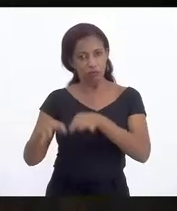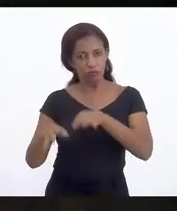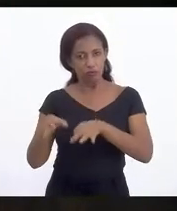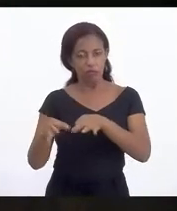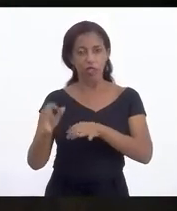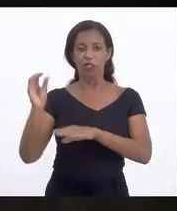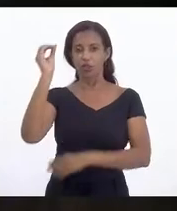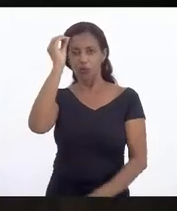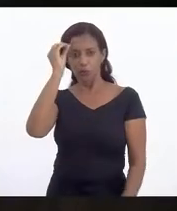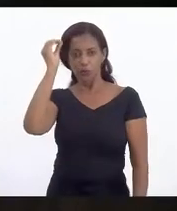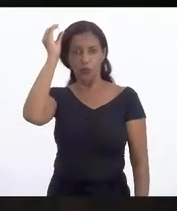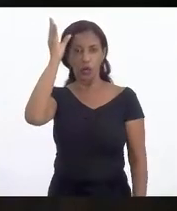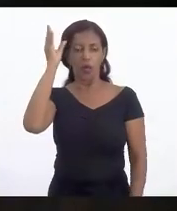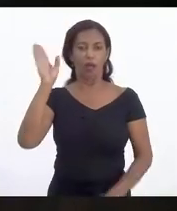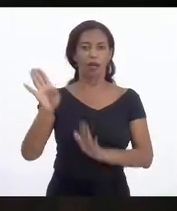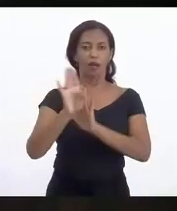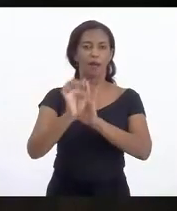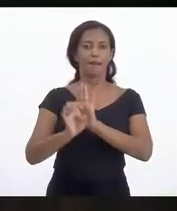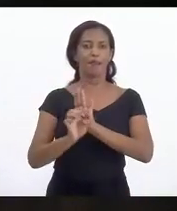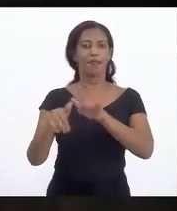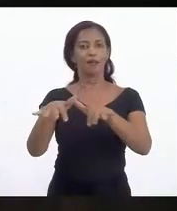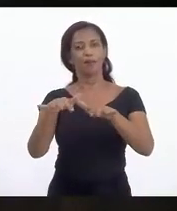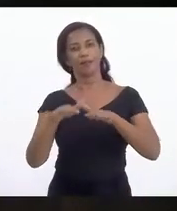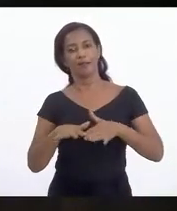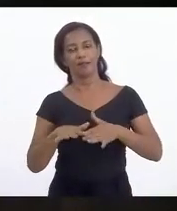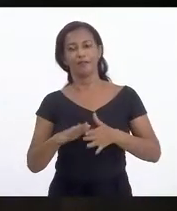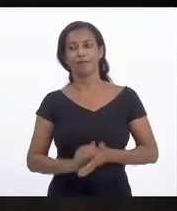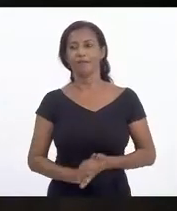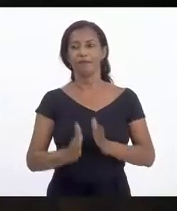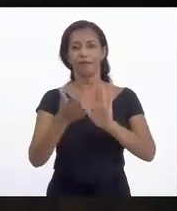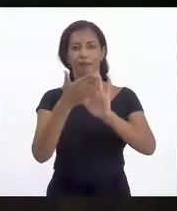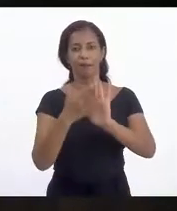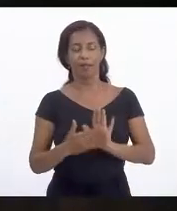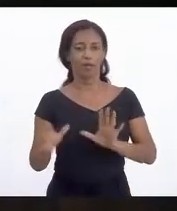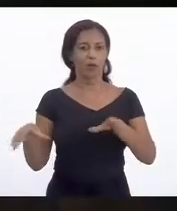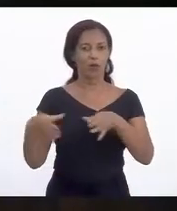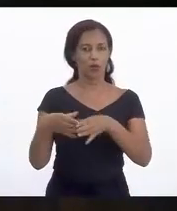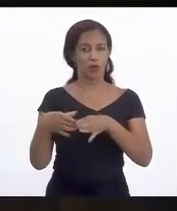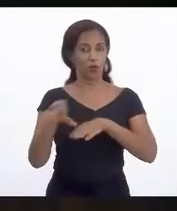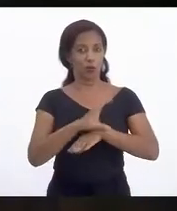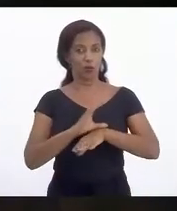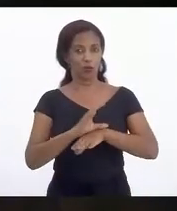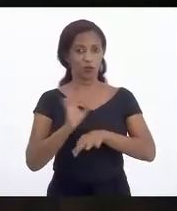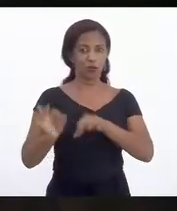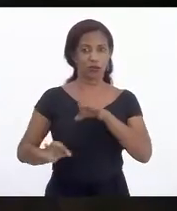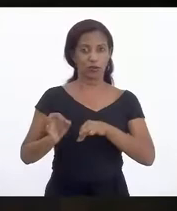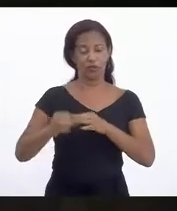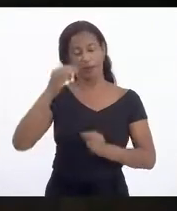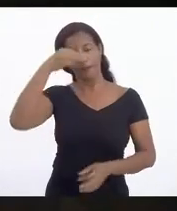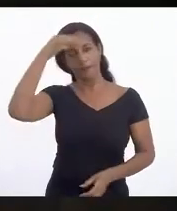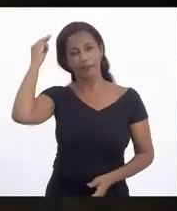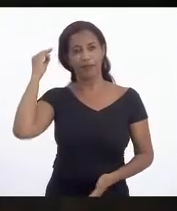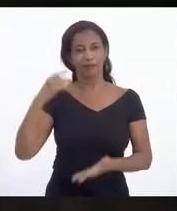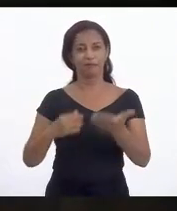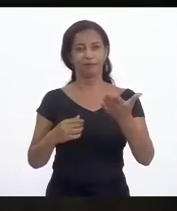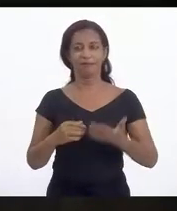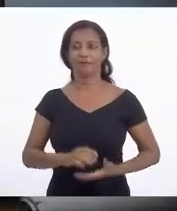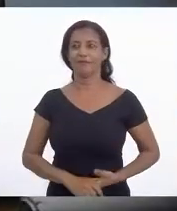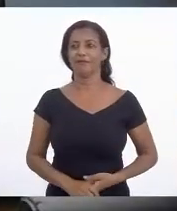de Cultura, a emenda de plenário. Para emitir parecer pela Comissão de Constituição e Justiça, deputado Márcio Pacheco.